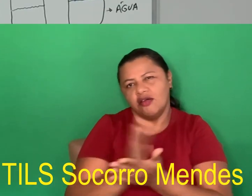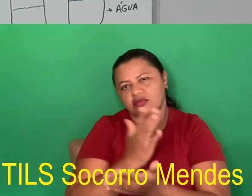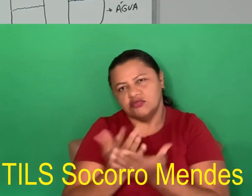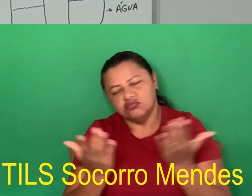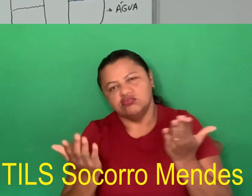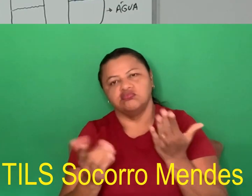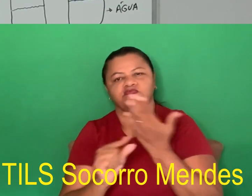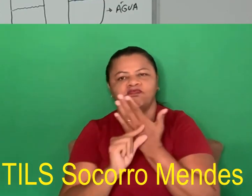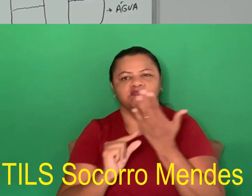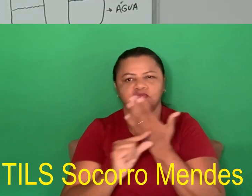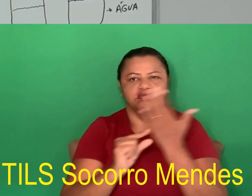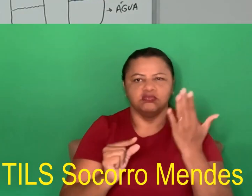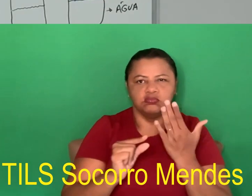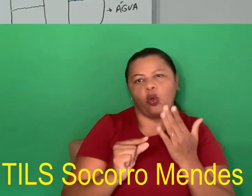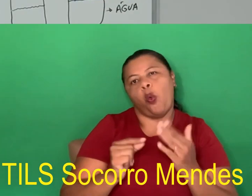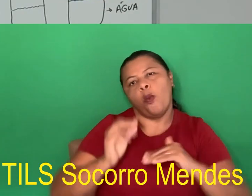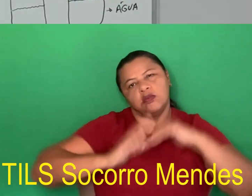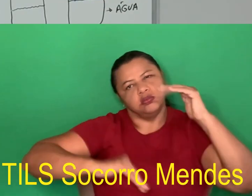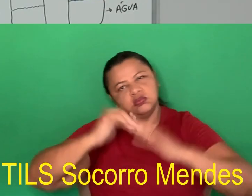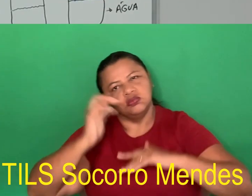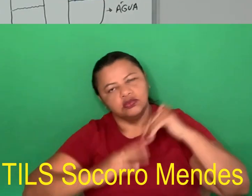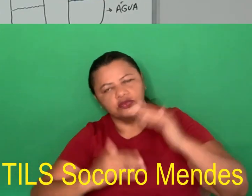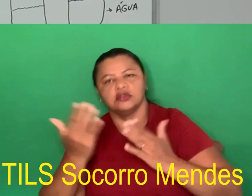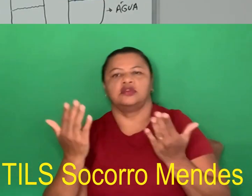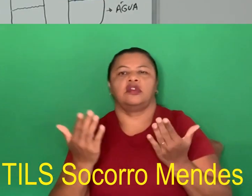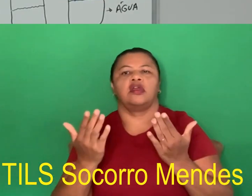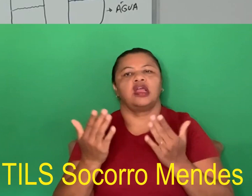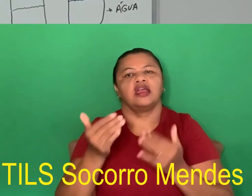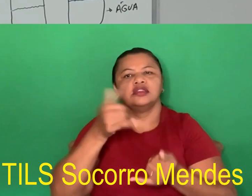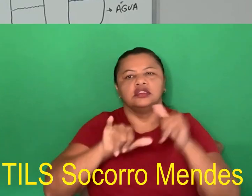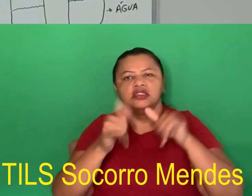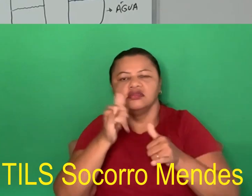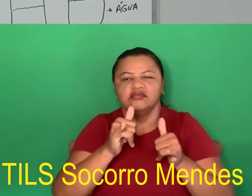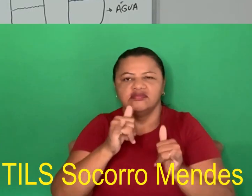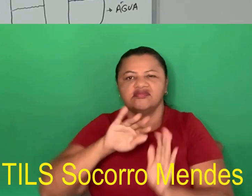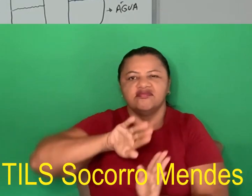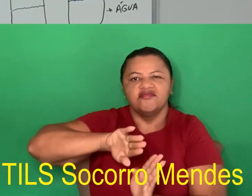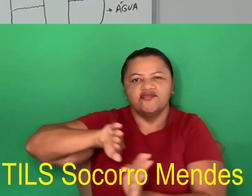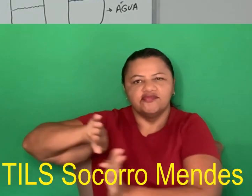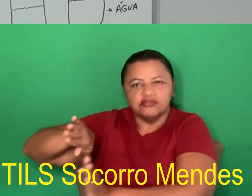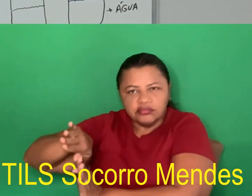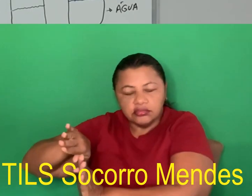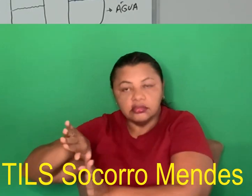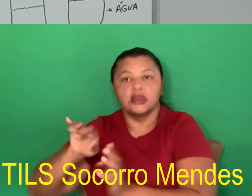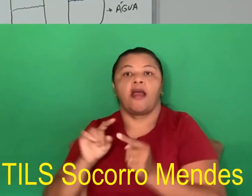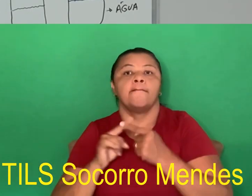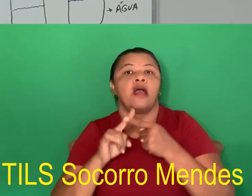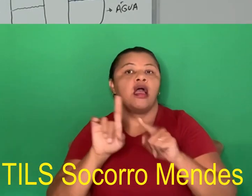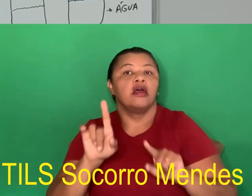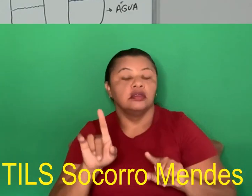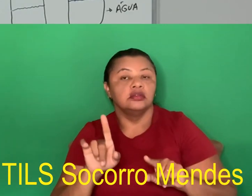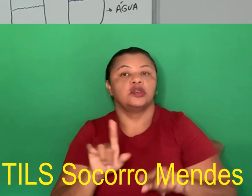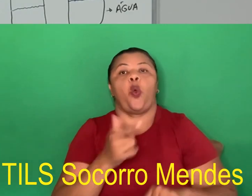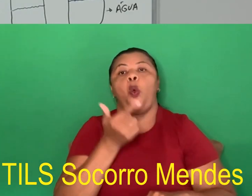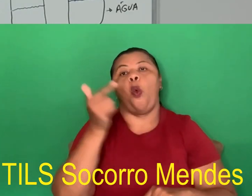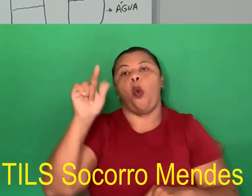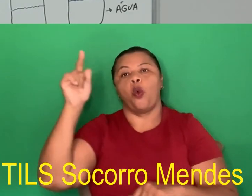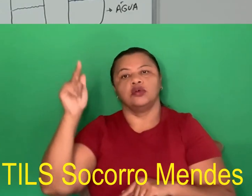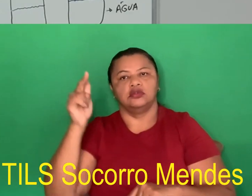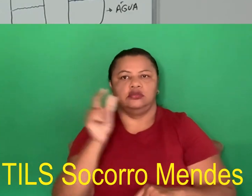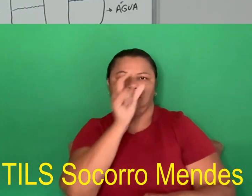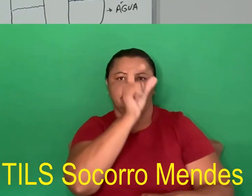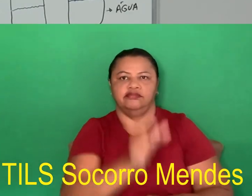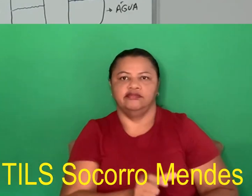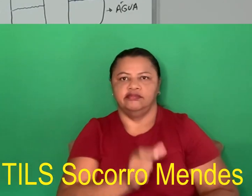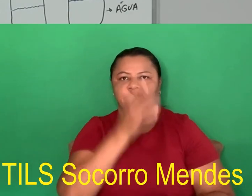vezes não ligarem muito para isso, nós químicos mesmo, às vezes negligenciamos isso, mas por outro lado, outros elaboradores